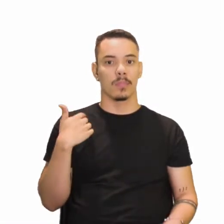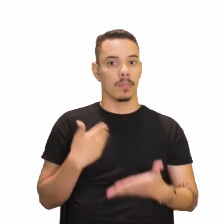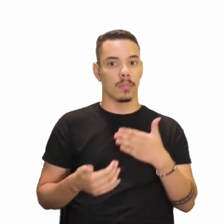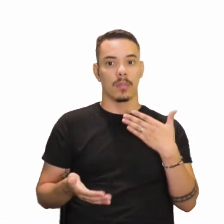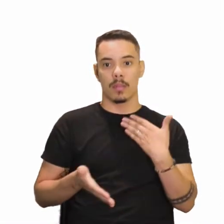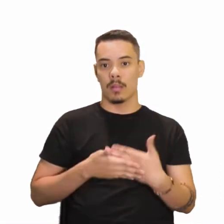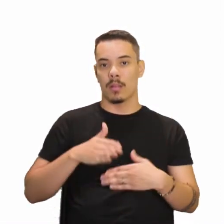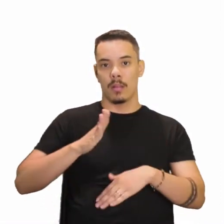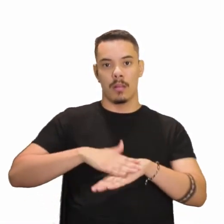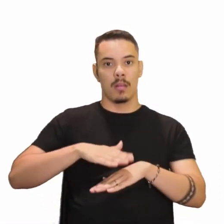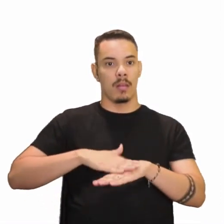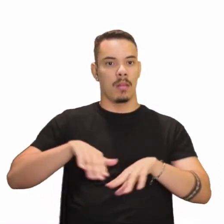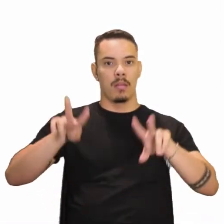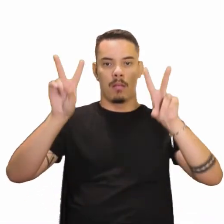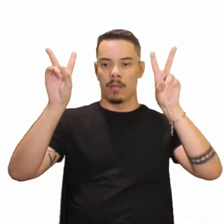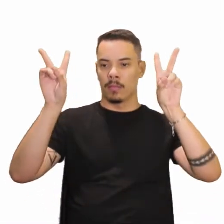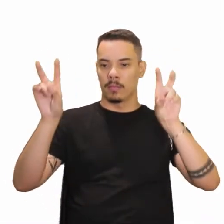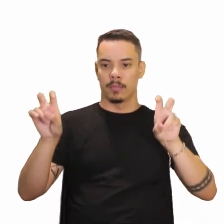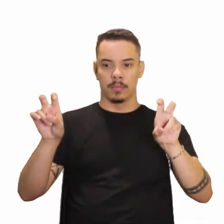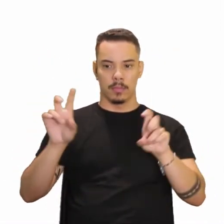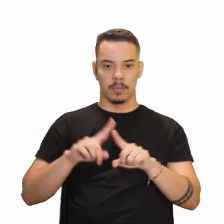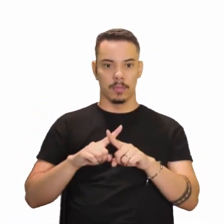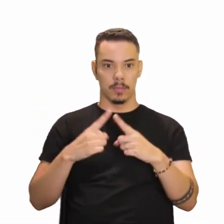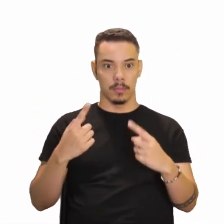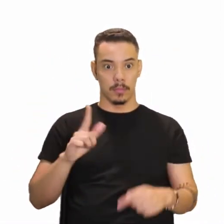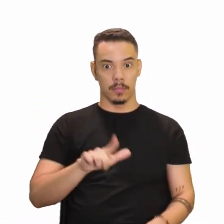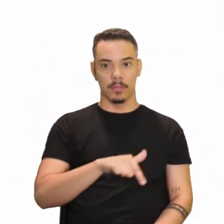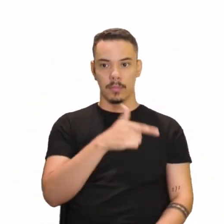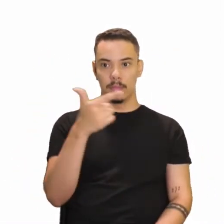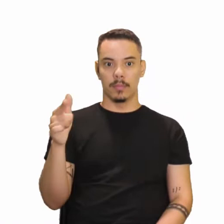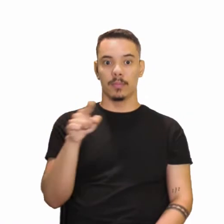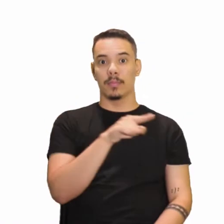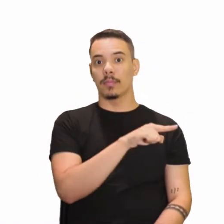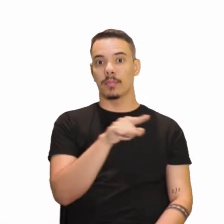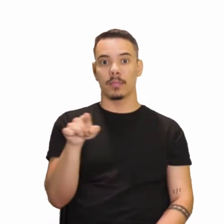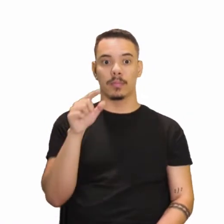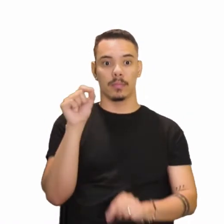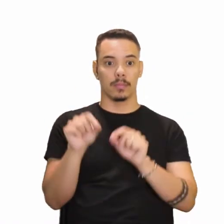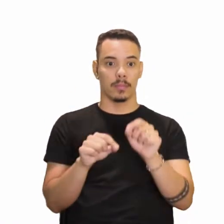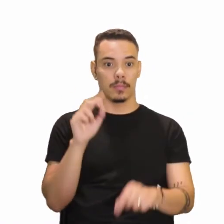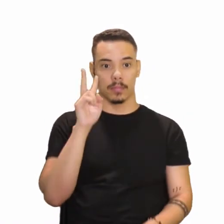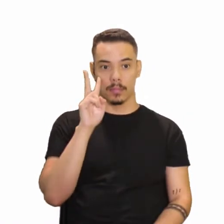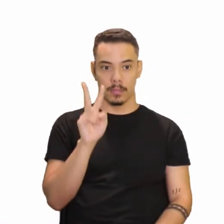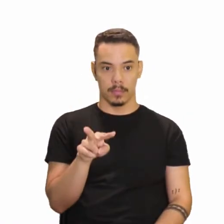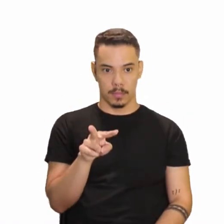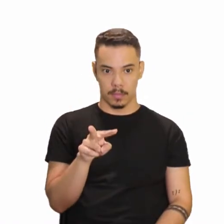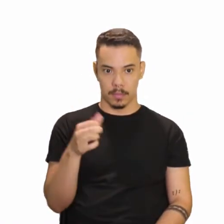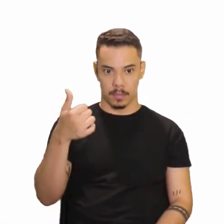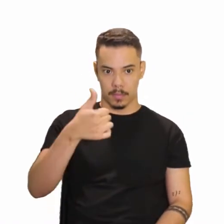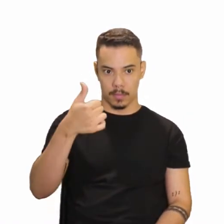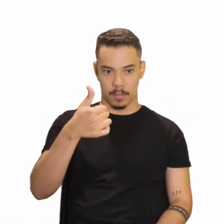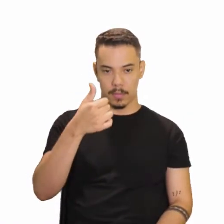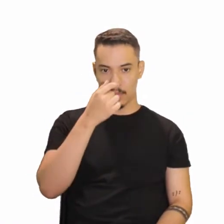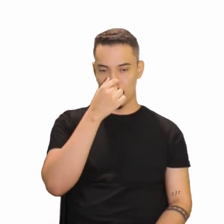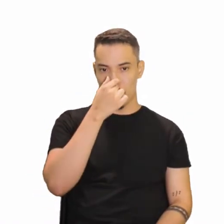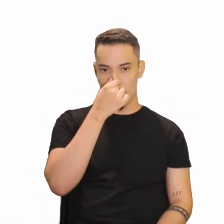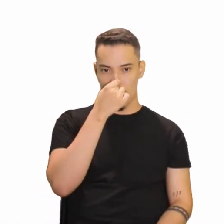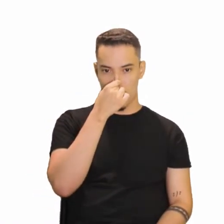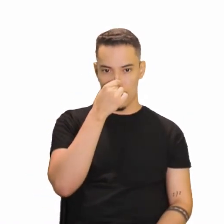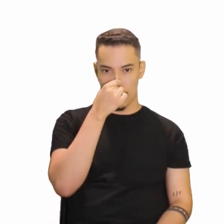assunto mais outra aqui que você vê aqui Amado nesse primeiro Cartoon aqui